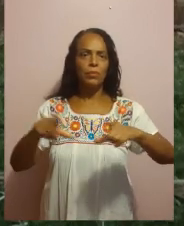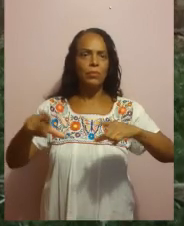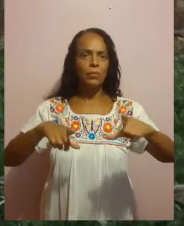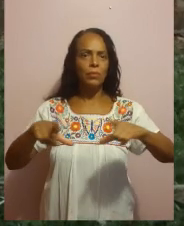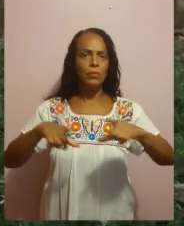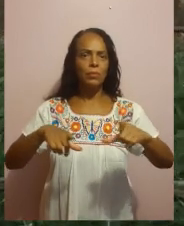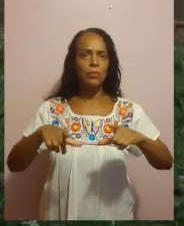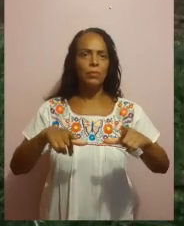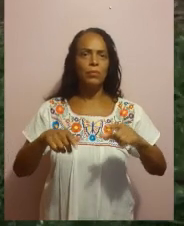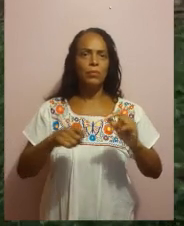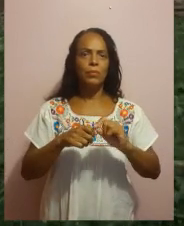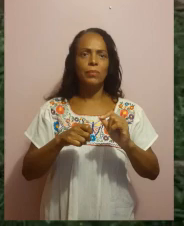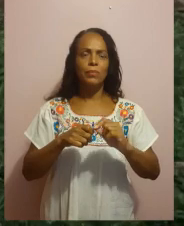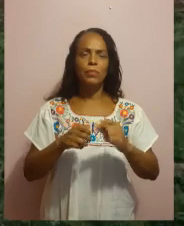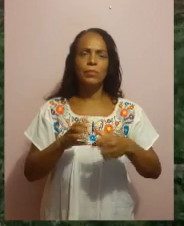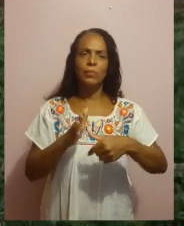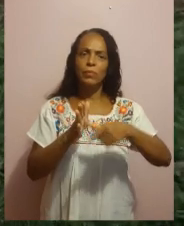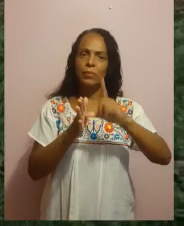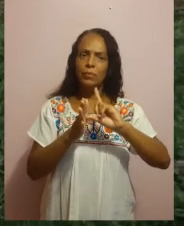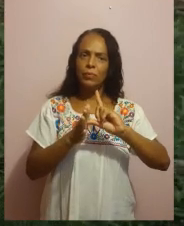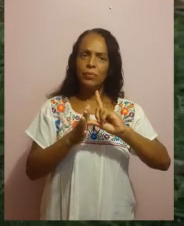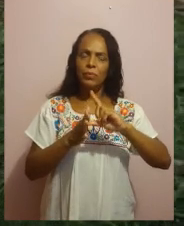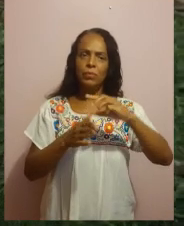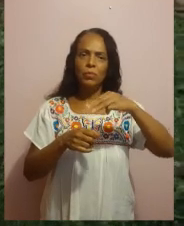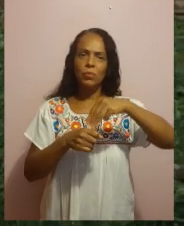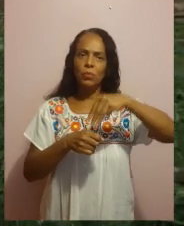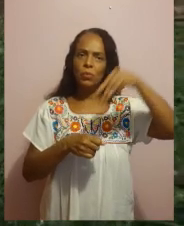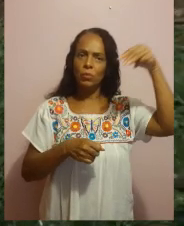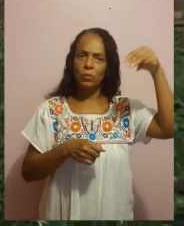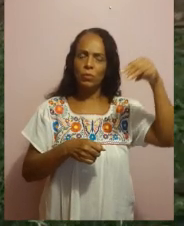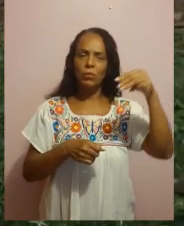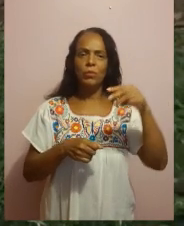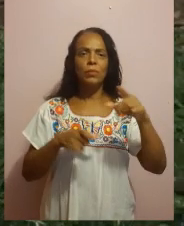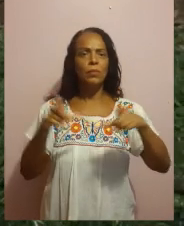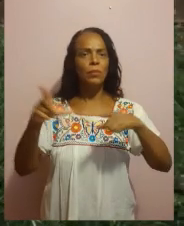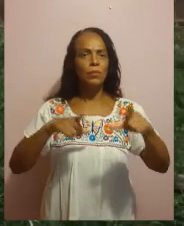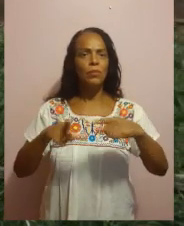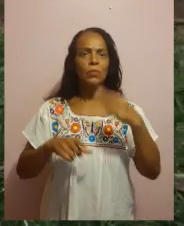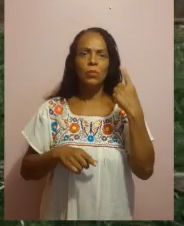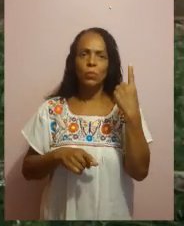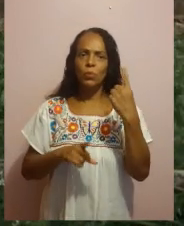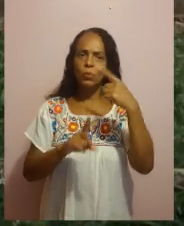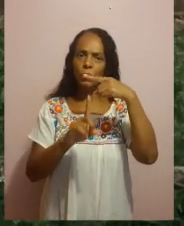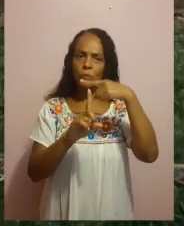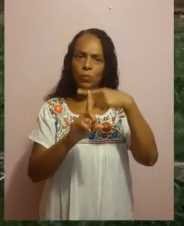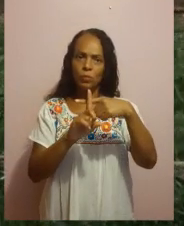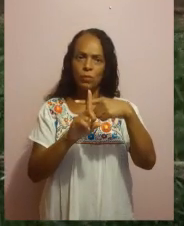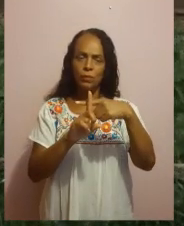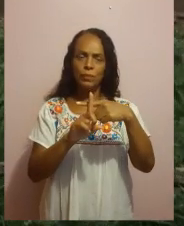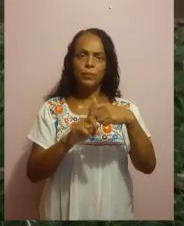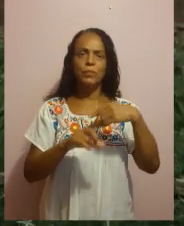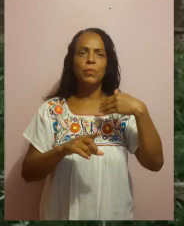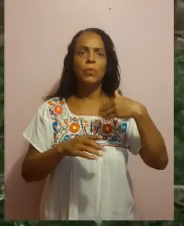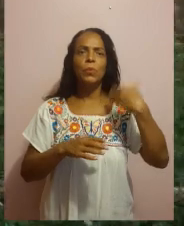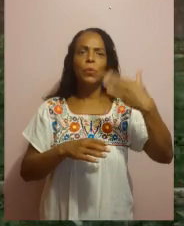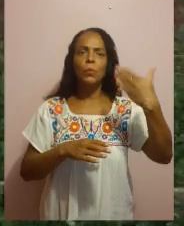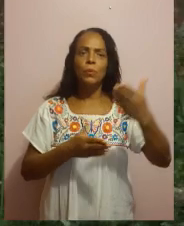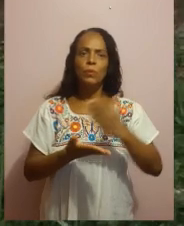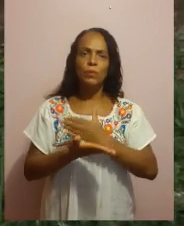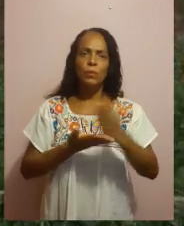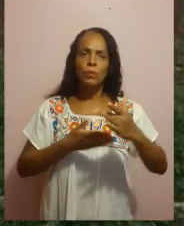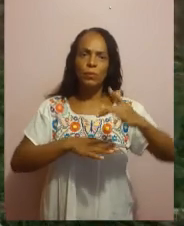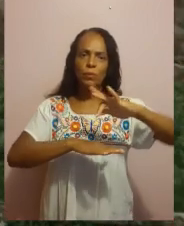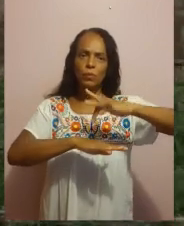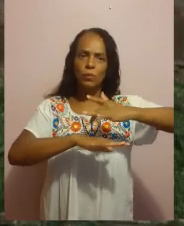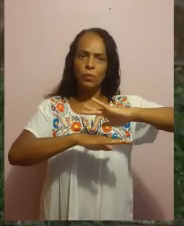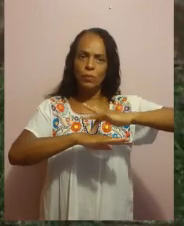né? Antes o mestre trabalhava com uma cruz, com a implantação do baiado veio então a mudança